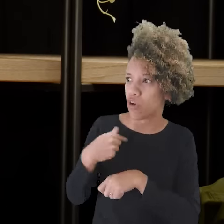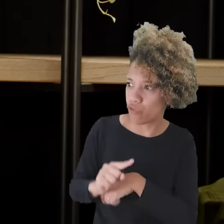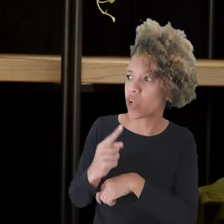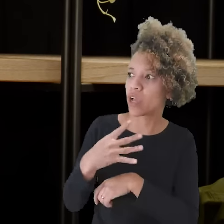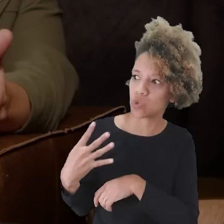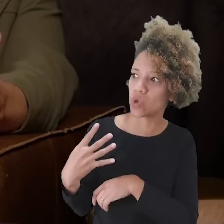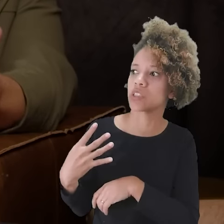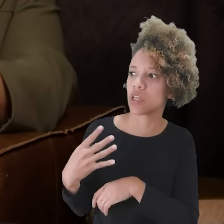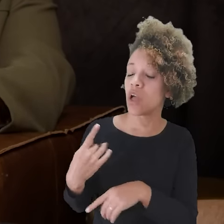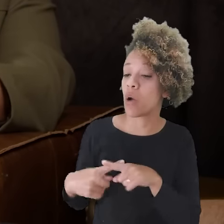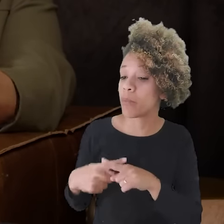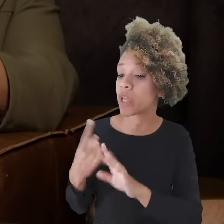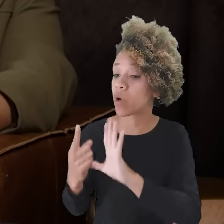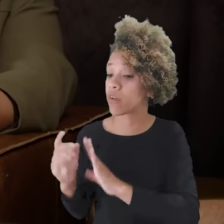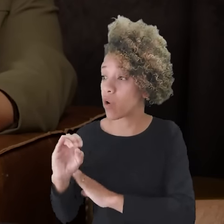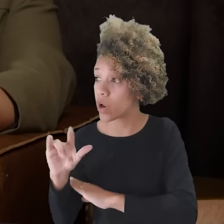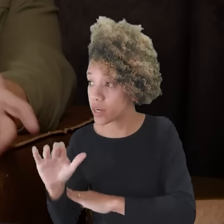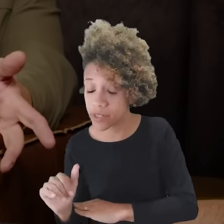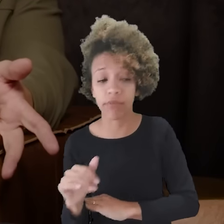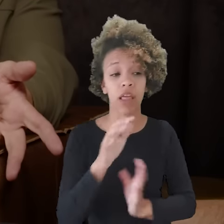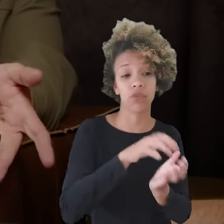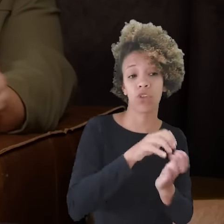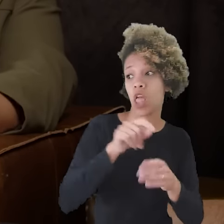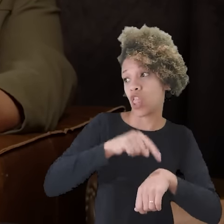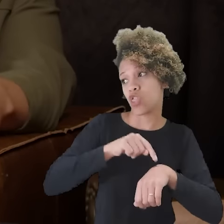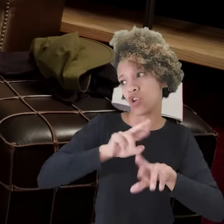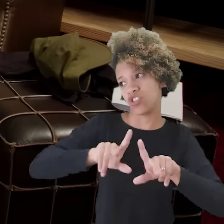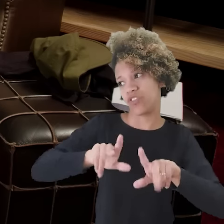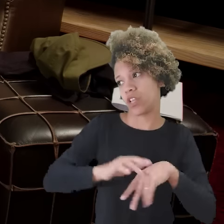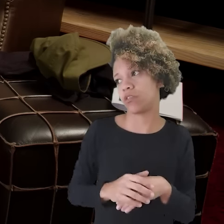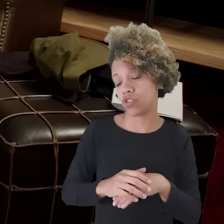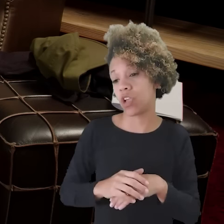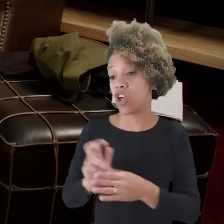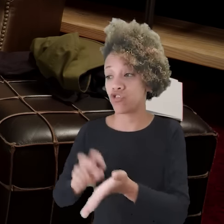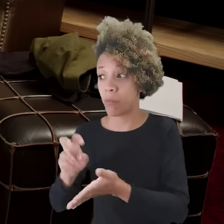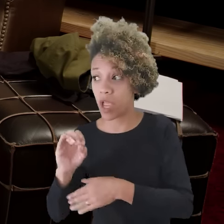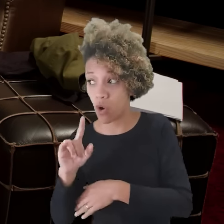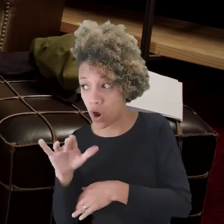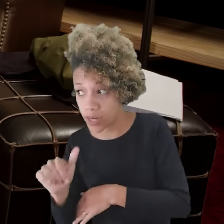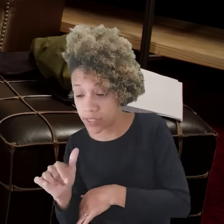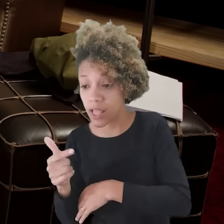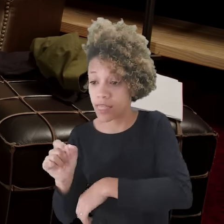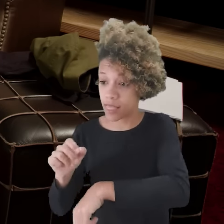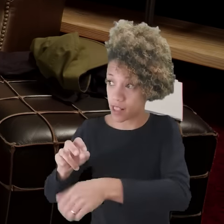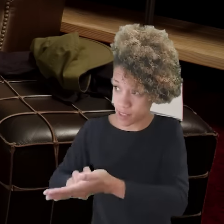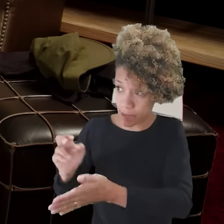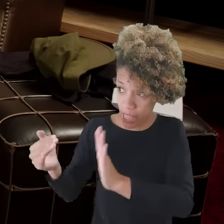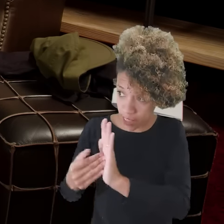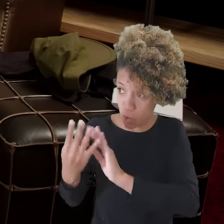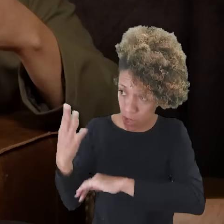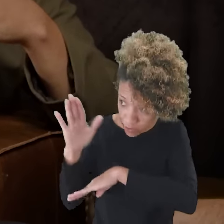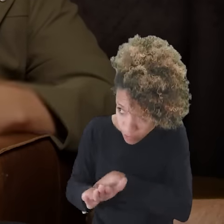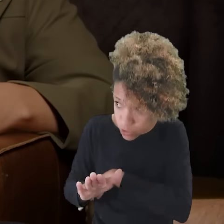porque o cara que vai pro carnaval de Olinda ele vai para o Carnaval do Recife são dois horários diferentes você vai para Olinda de manhã ou a Olinda ele 10 horas da manhã até 4 horas